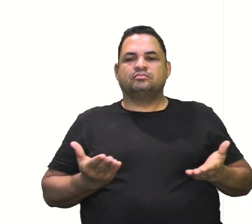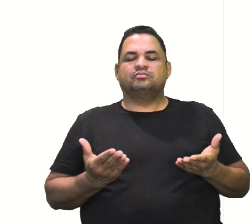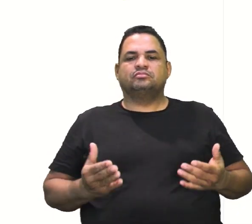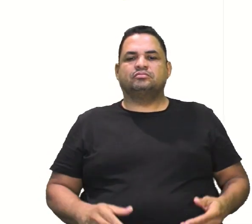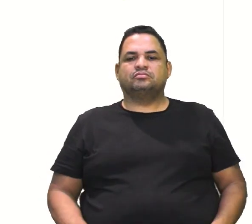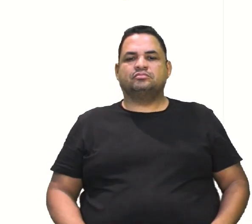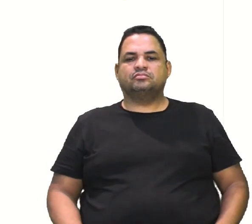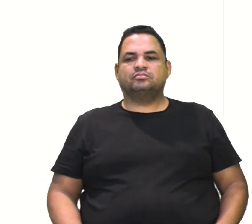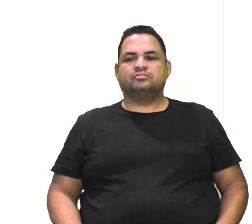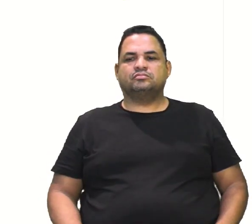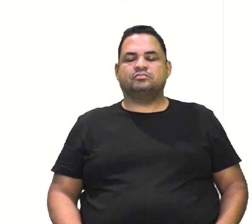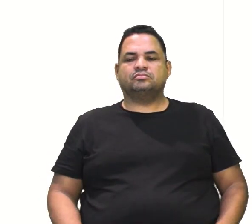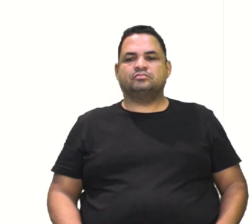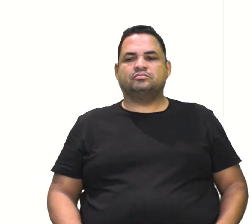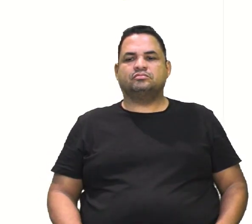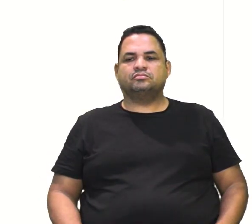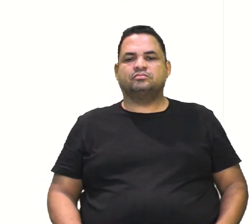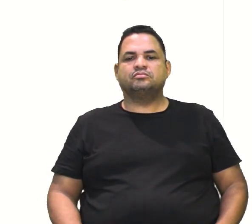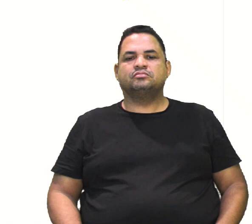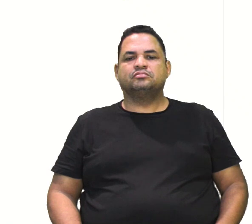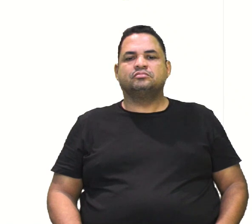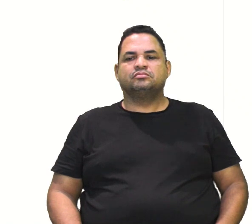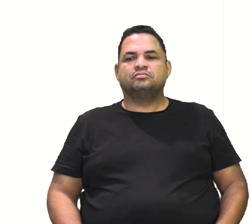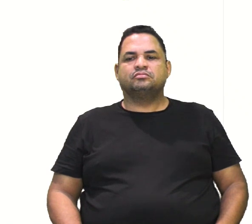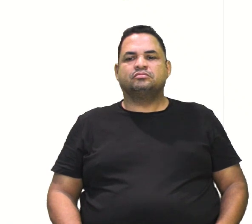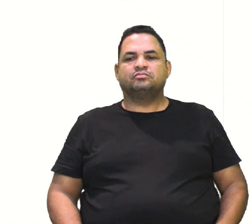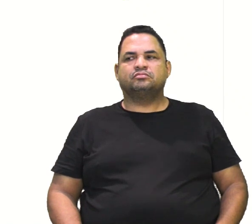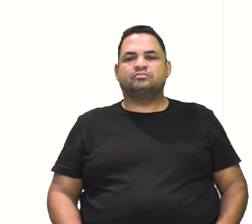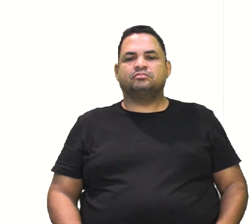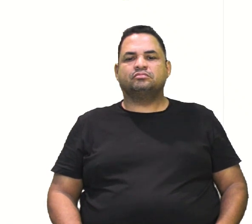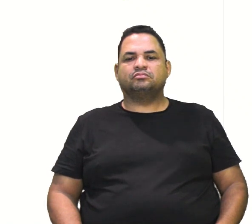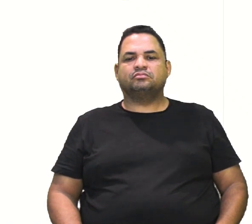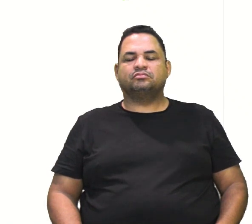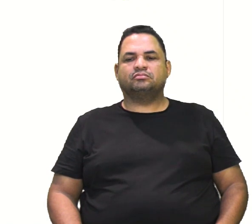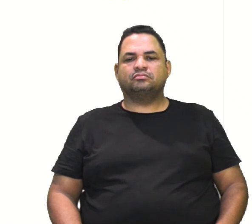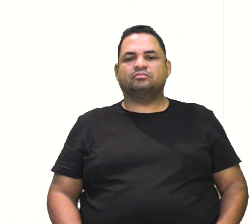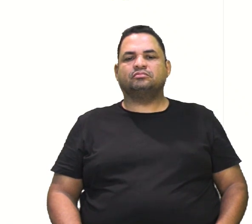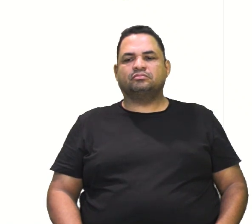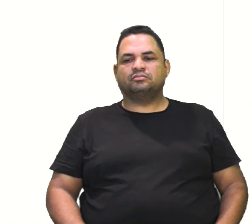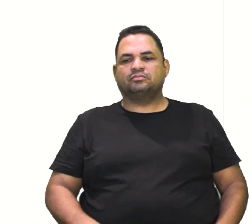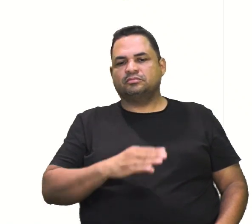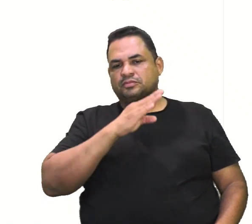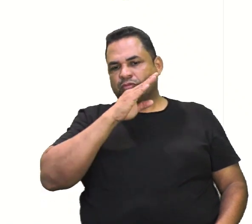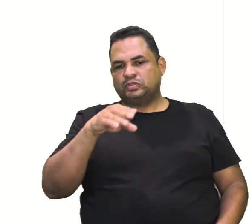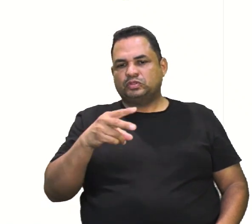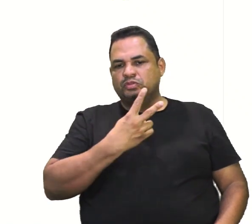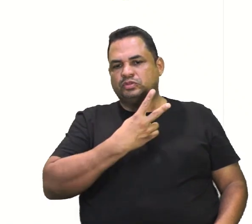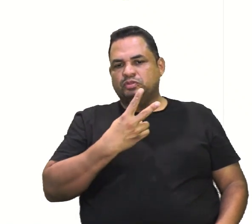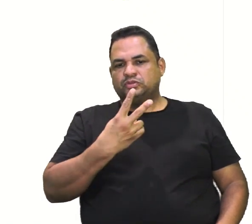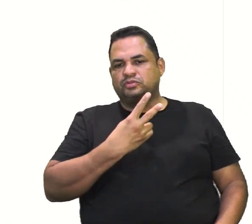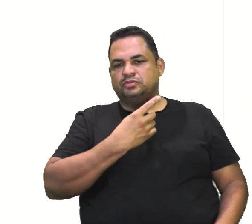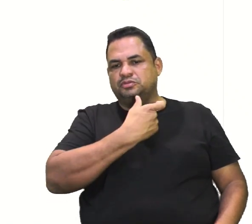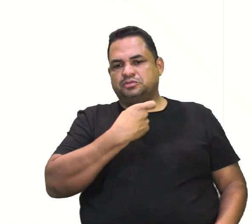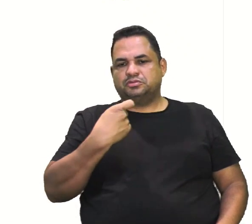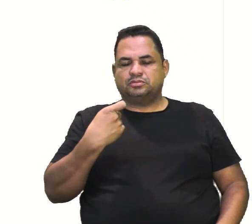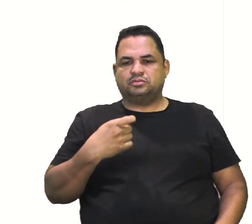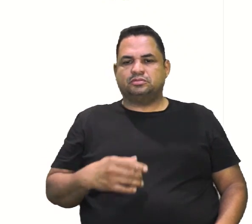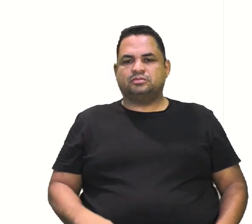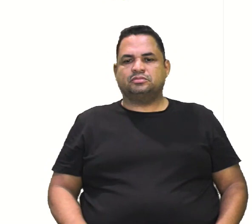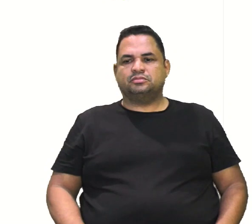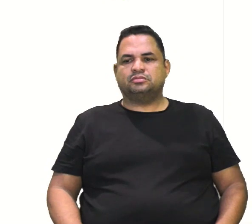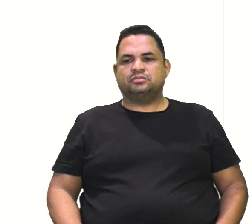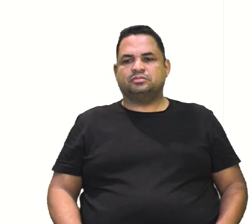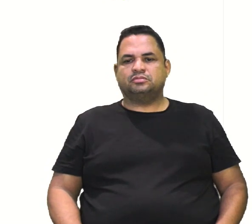vamos juntar os termos que são semelhantes, né? Tem um negócio legal aí. 2x Isso. menos 2x? Zerou. Zerou, que legal.